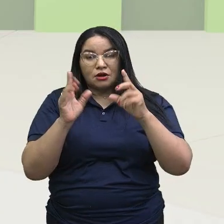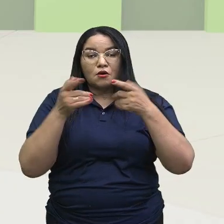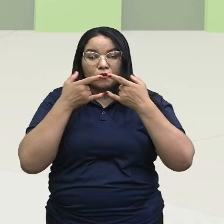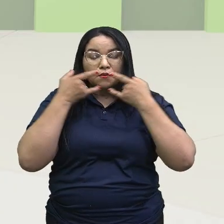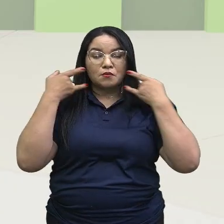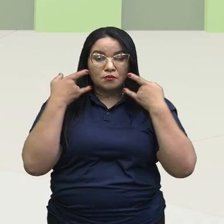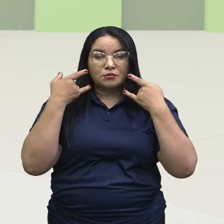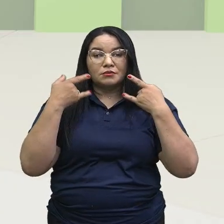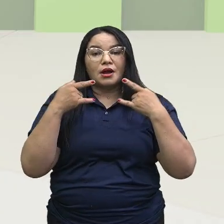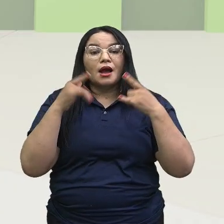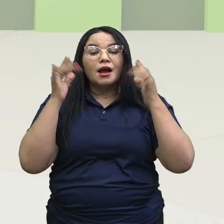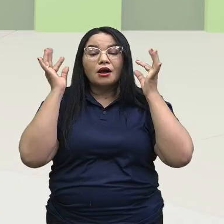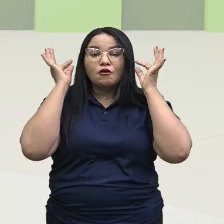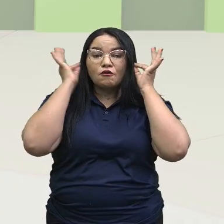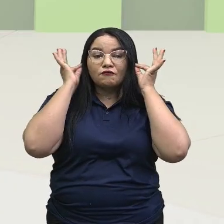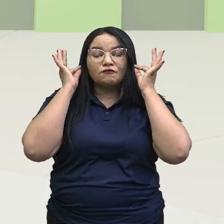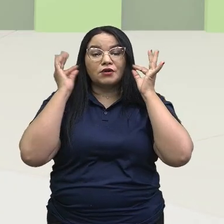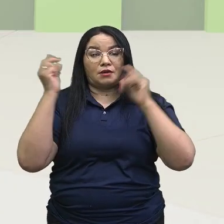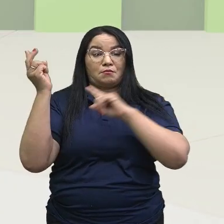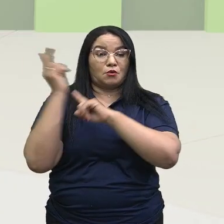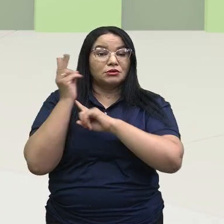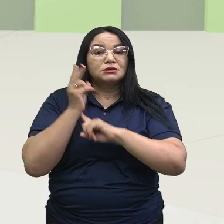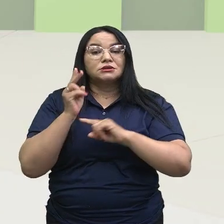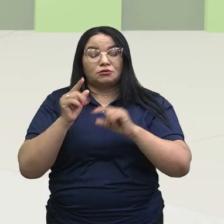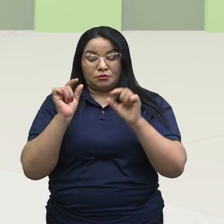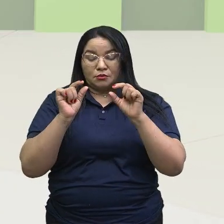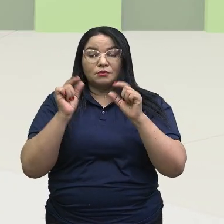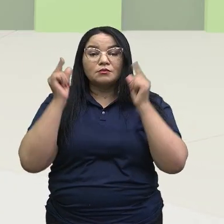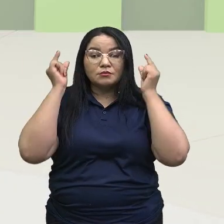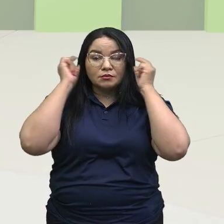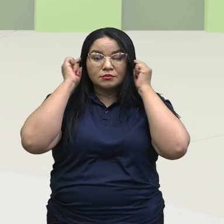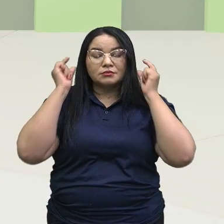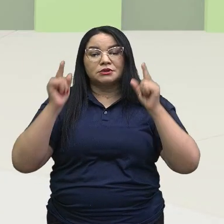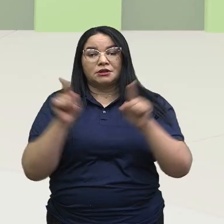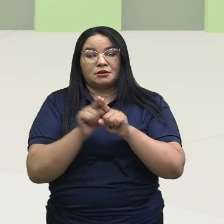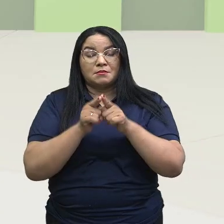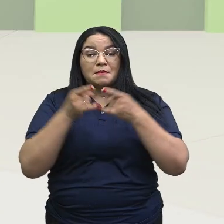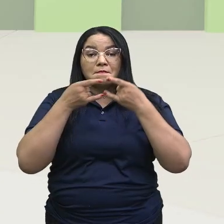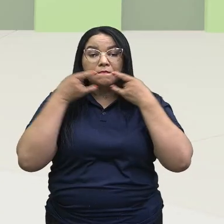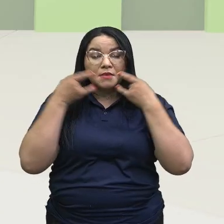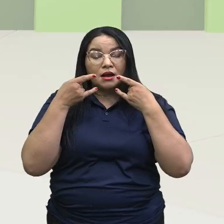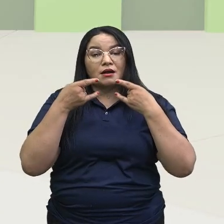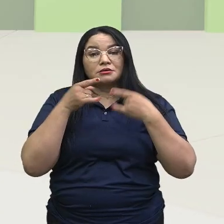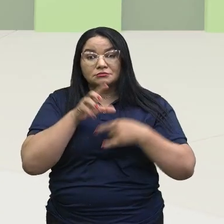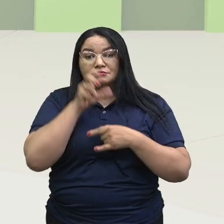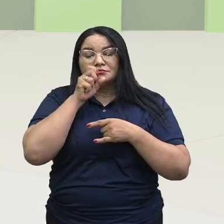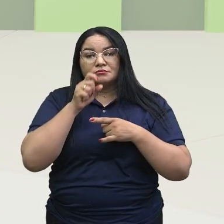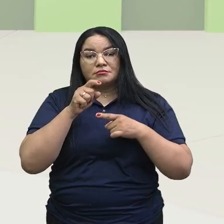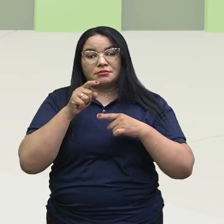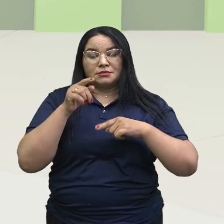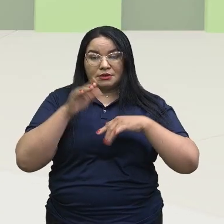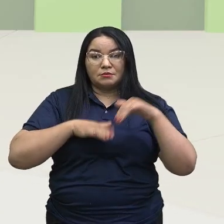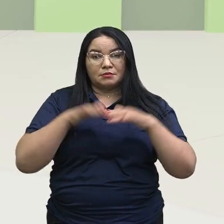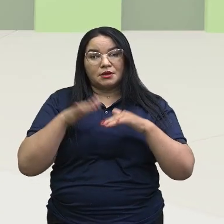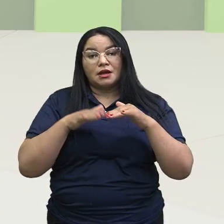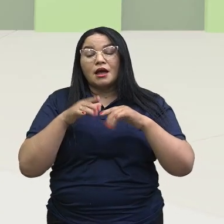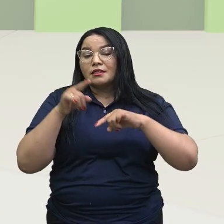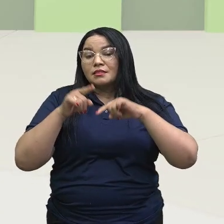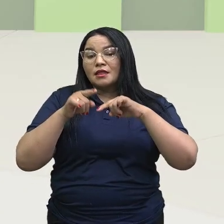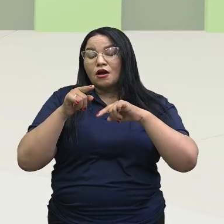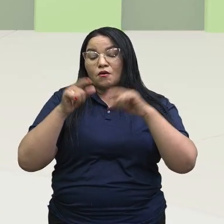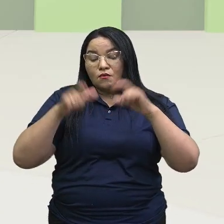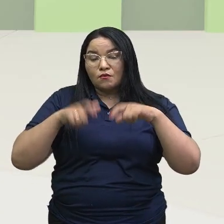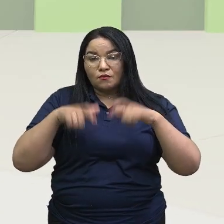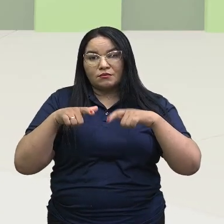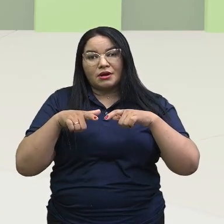protetores auriculares, botas, máscara respiratória, porque dependendo de onde você estiver, vai ser um equipamento diferente,